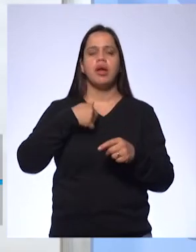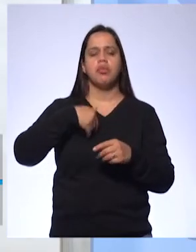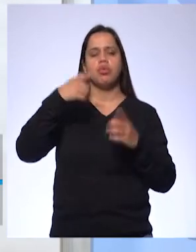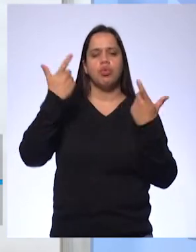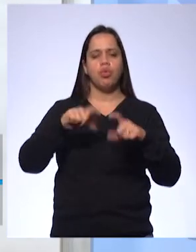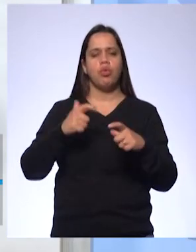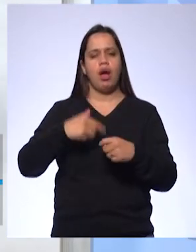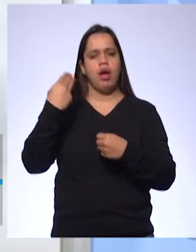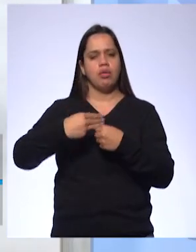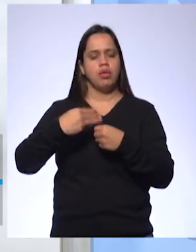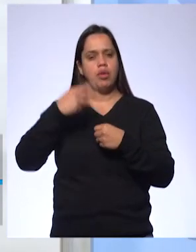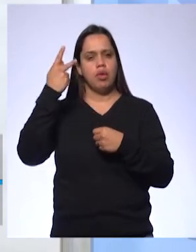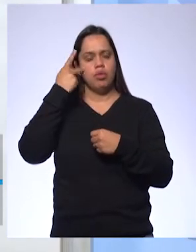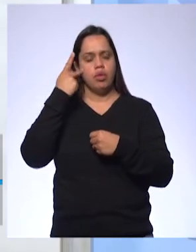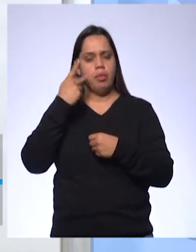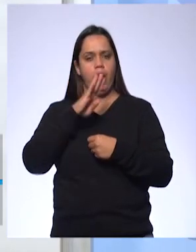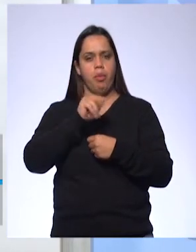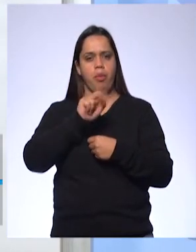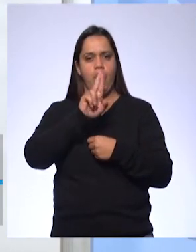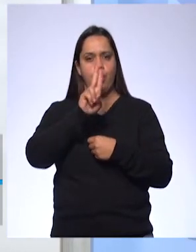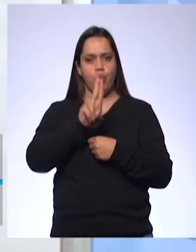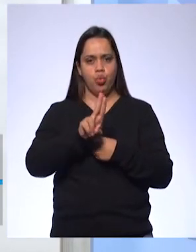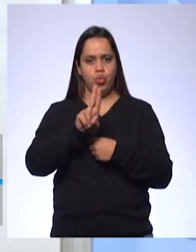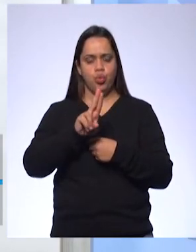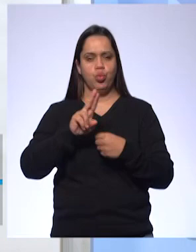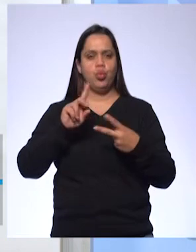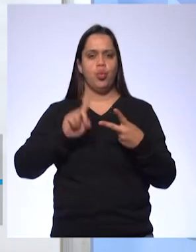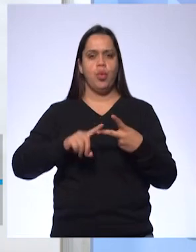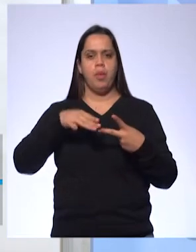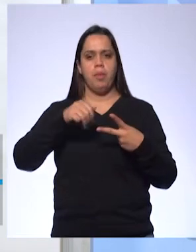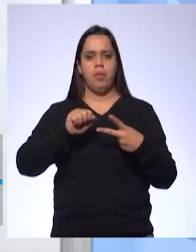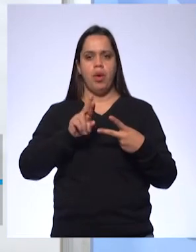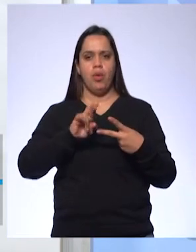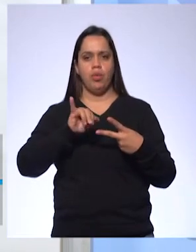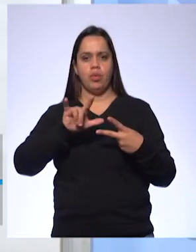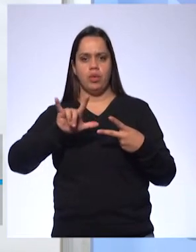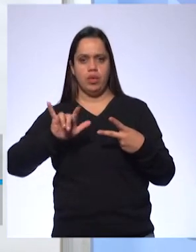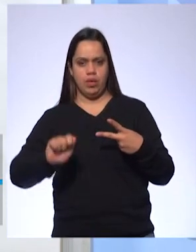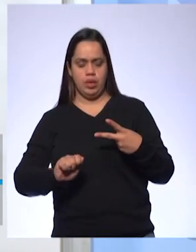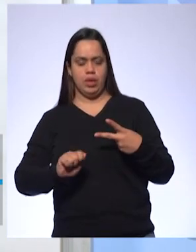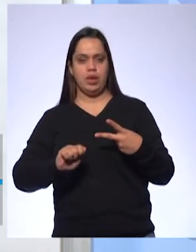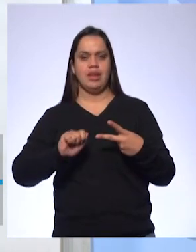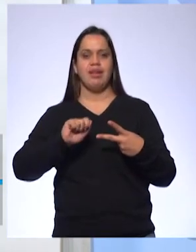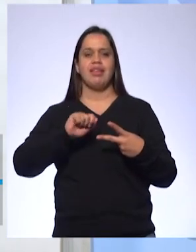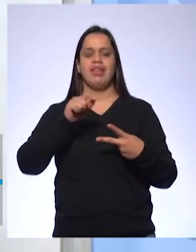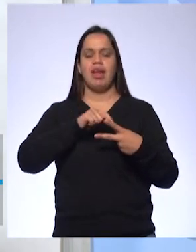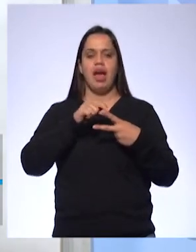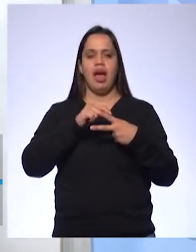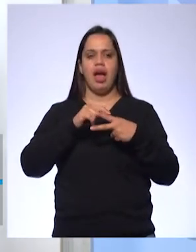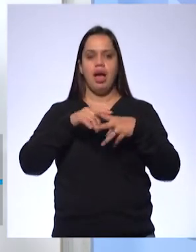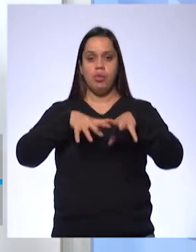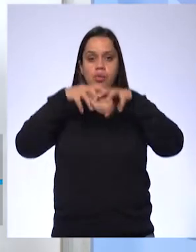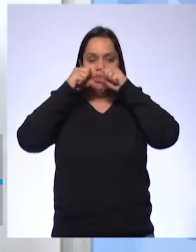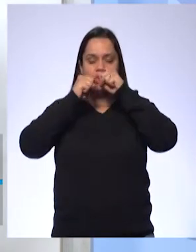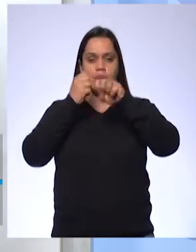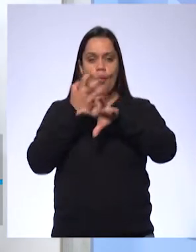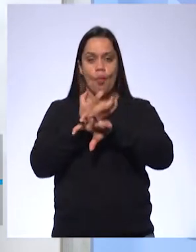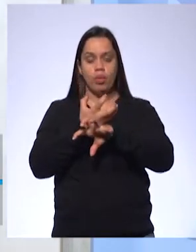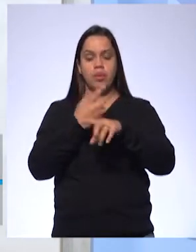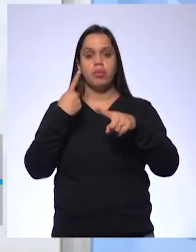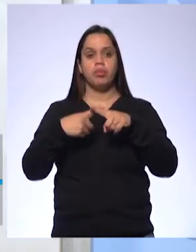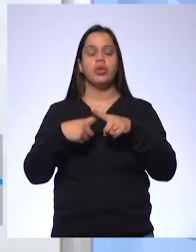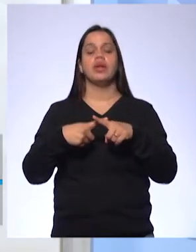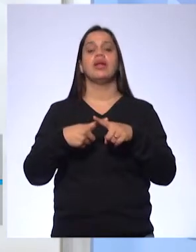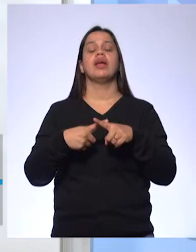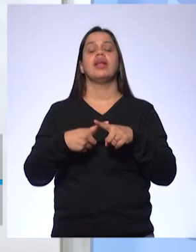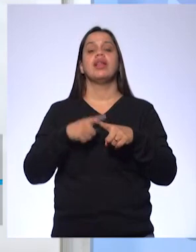que tem um ar mais seco, não tão molhado quanto, eu quero dizer seco assim, não tão molhado quanto a praia, porque tem muito vapor de